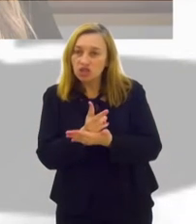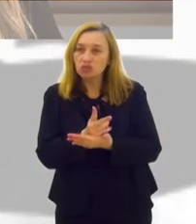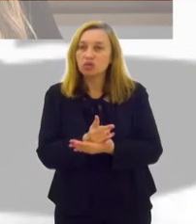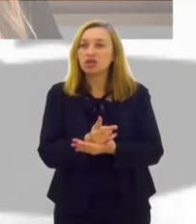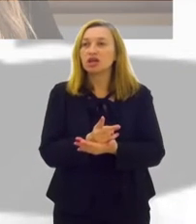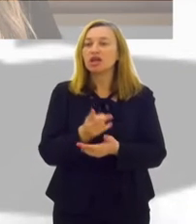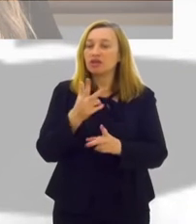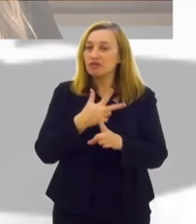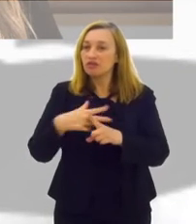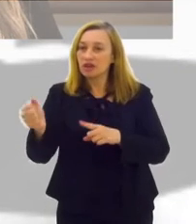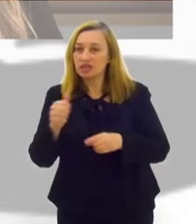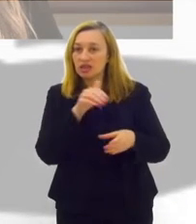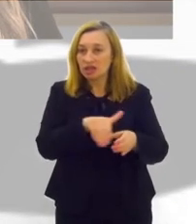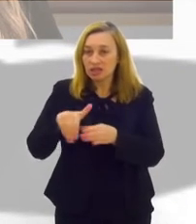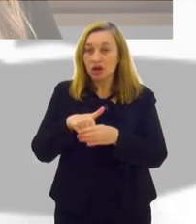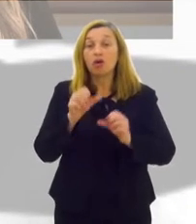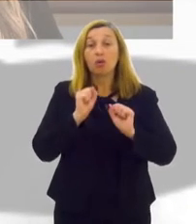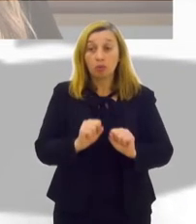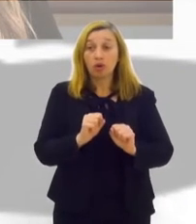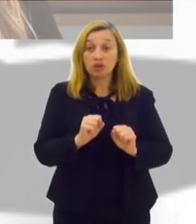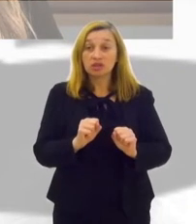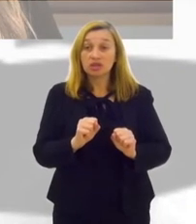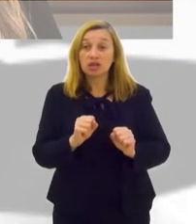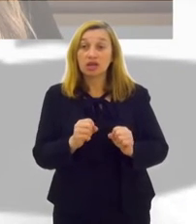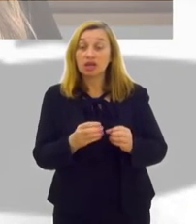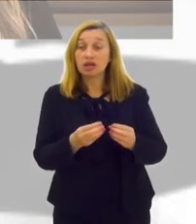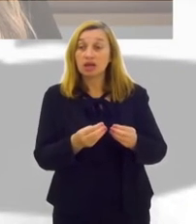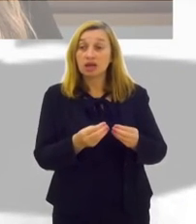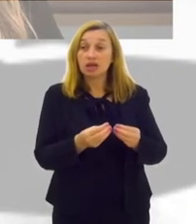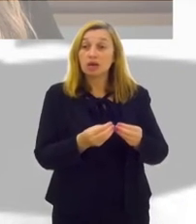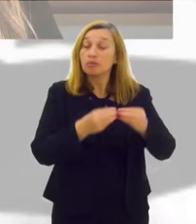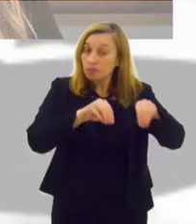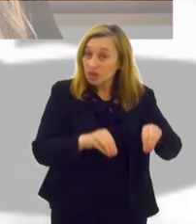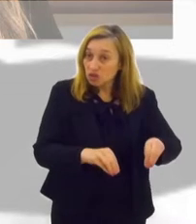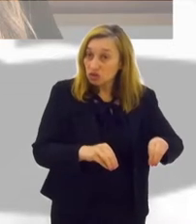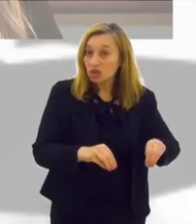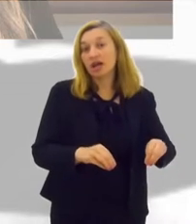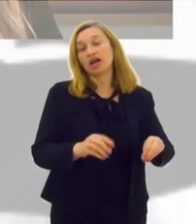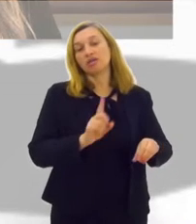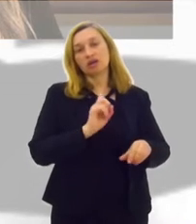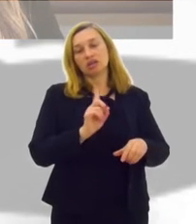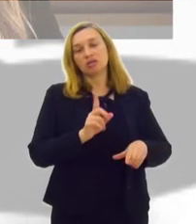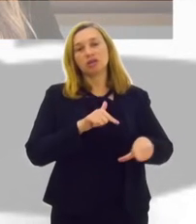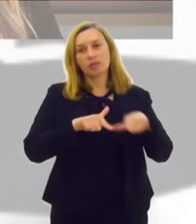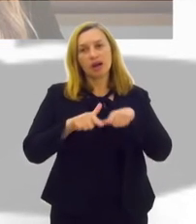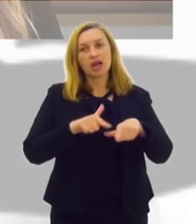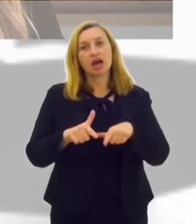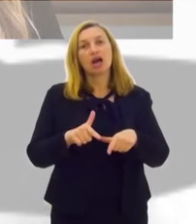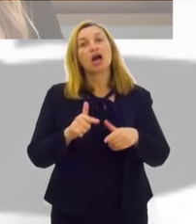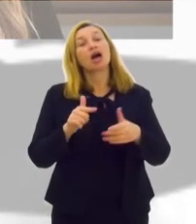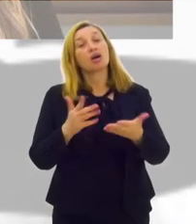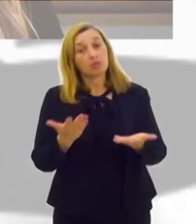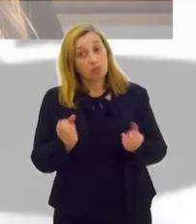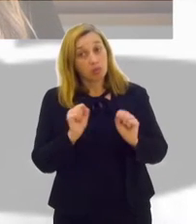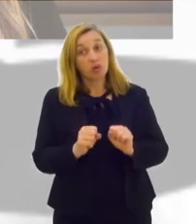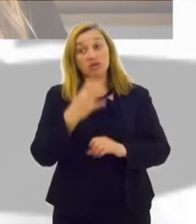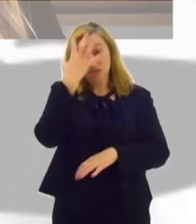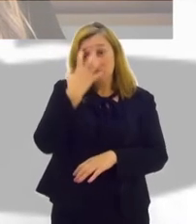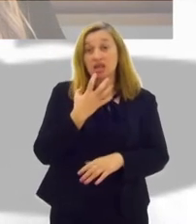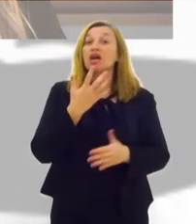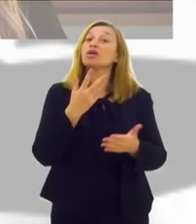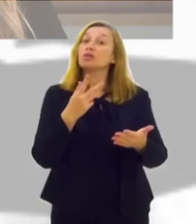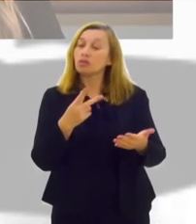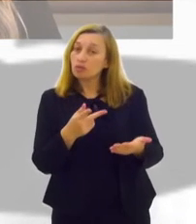a eleição, pode ter o seu diploma cassado, né? Então, as consequências podem ser muito graves a